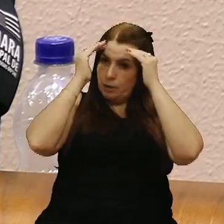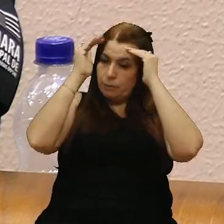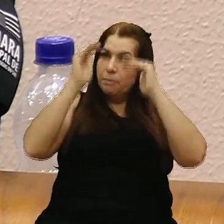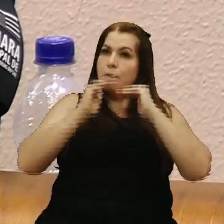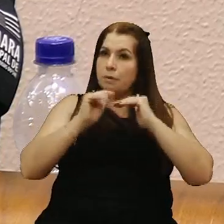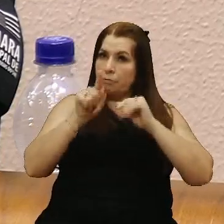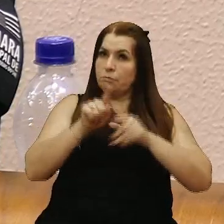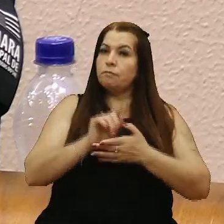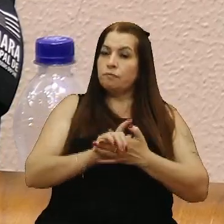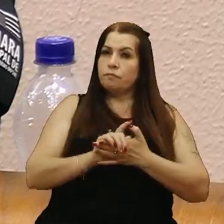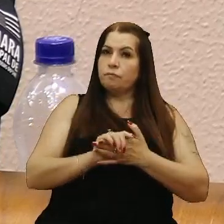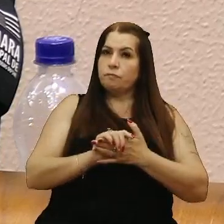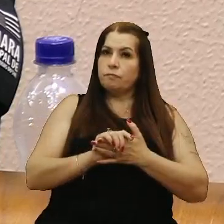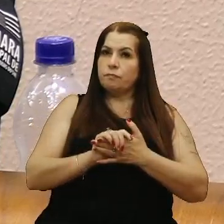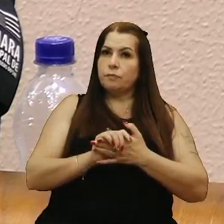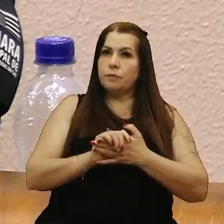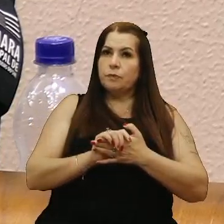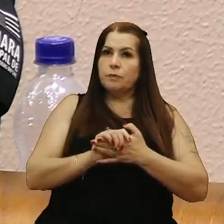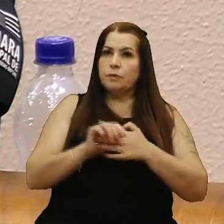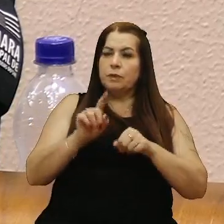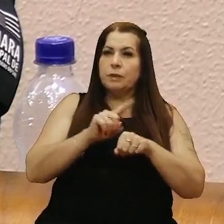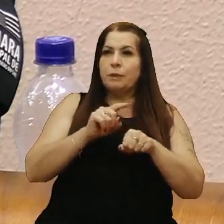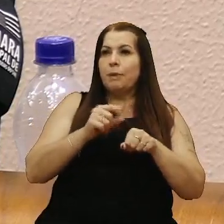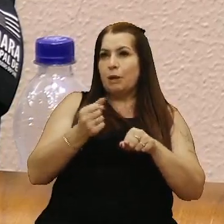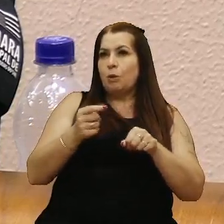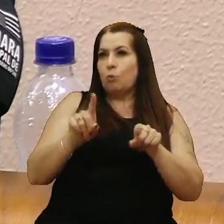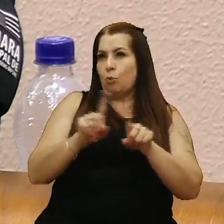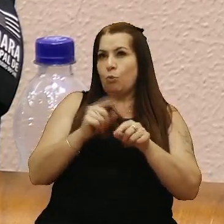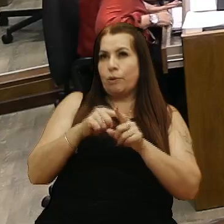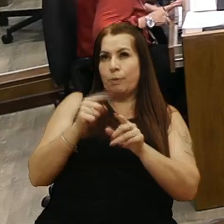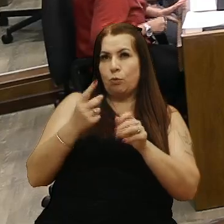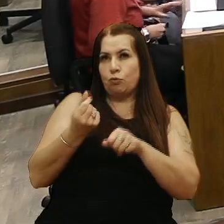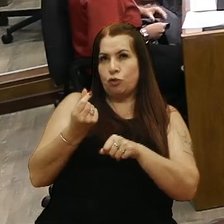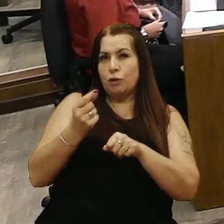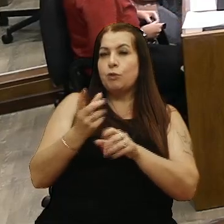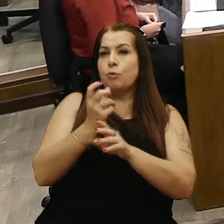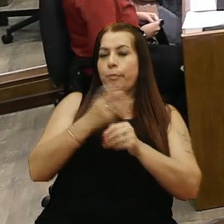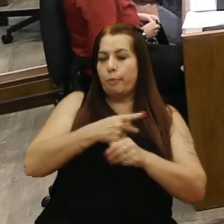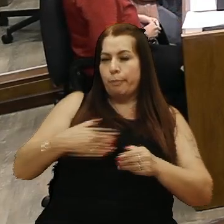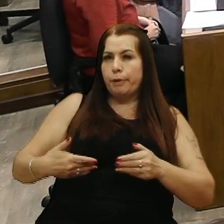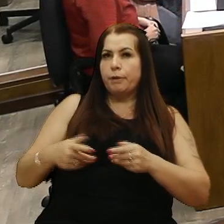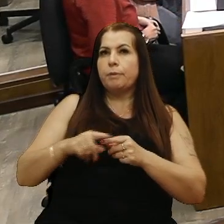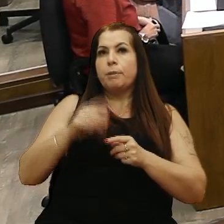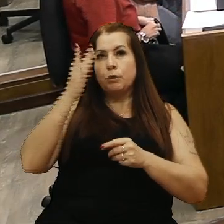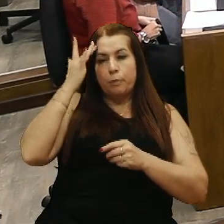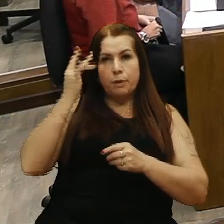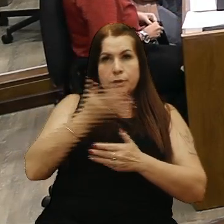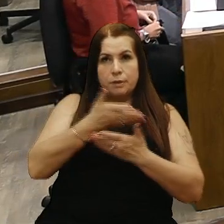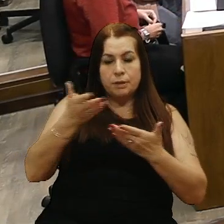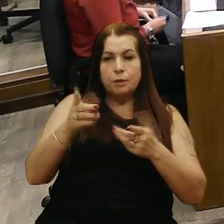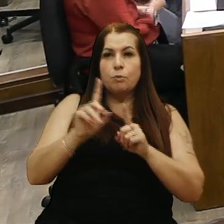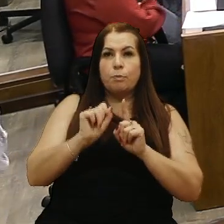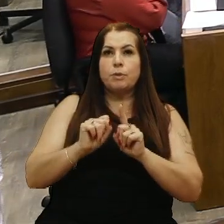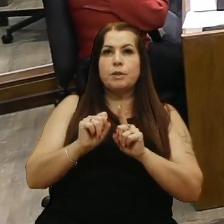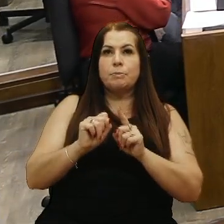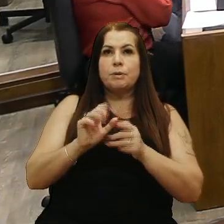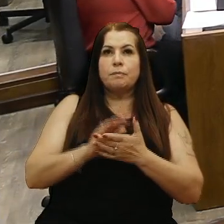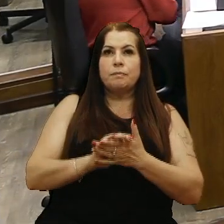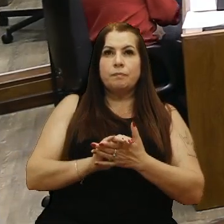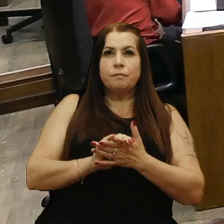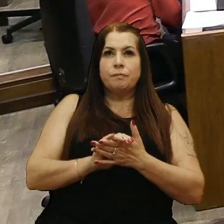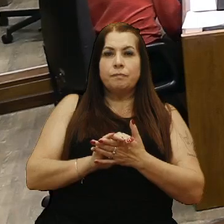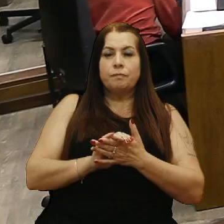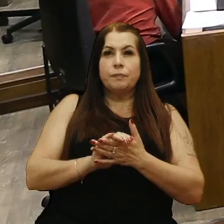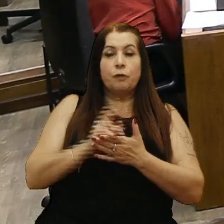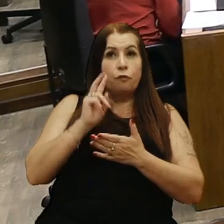né, ao erário público. Obrigada, vereador Libardi. Eu que agradeço a gentileza da senhora, então eu peço compreensão para que nós podemos ter efetivamente